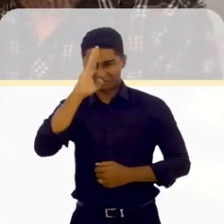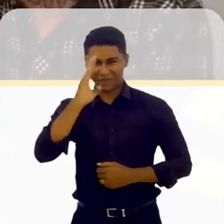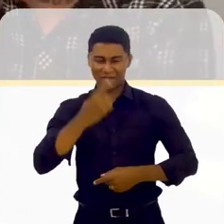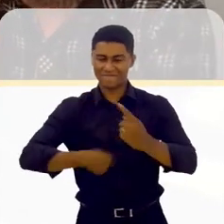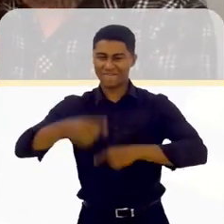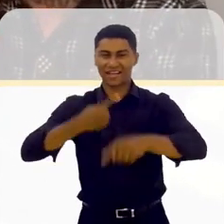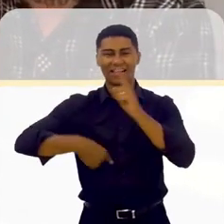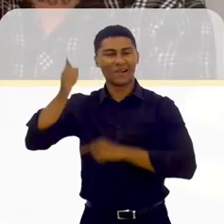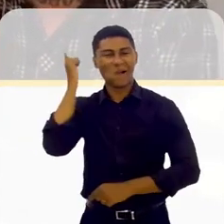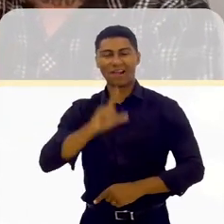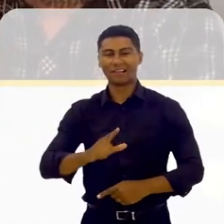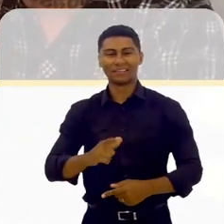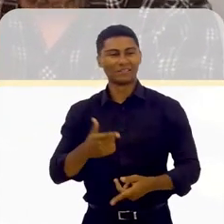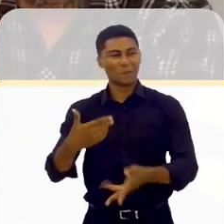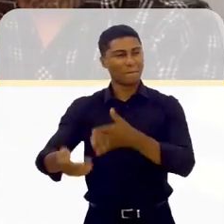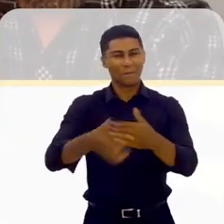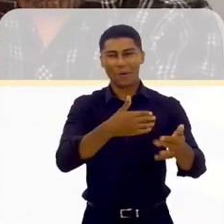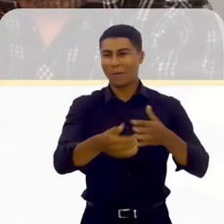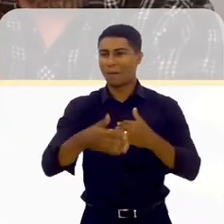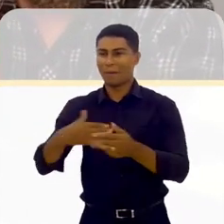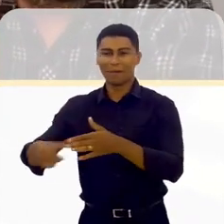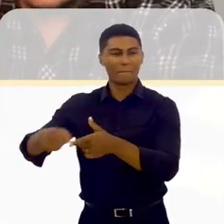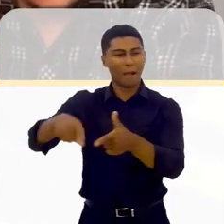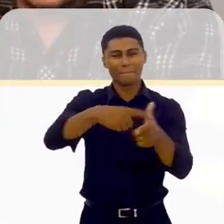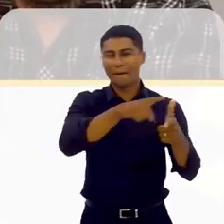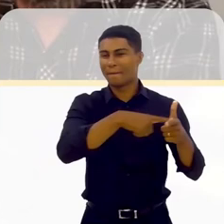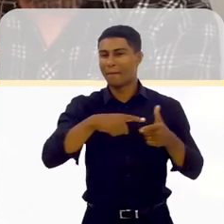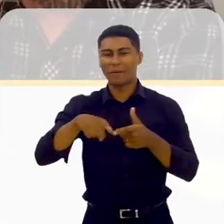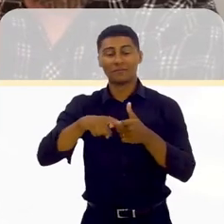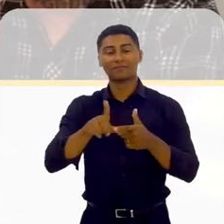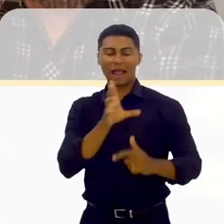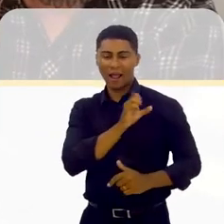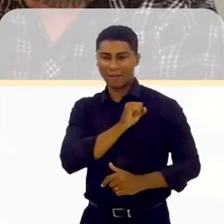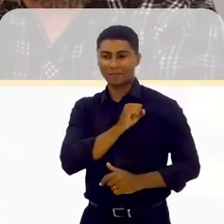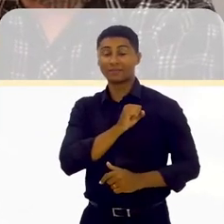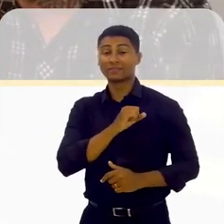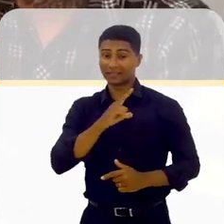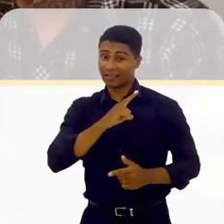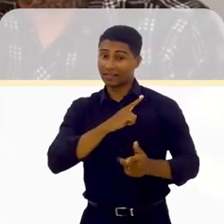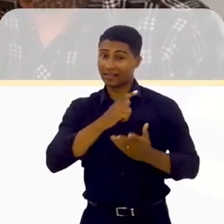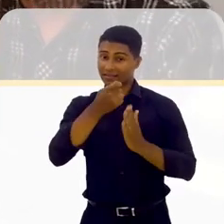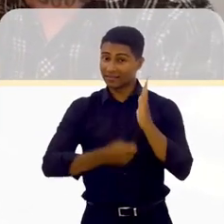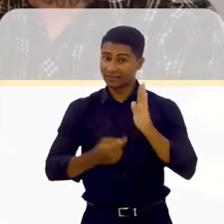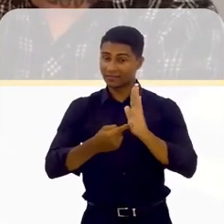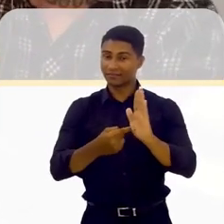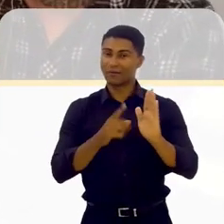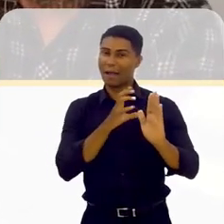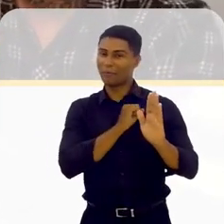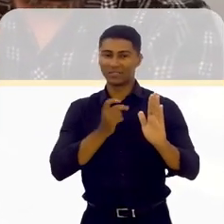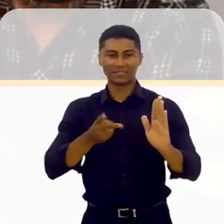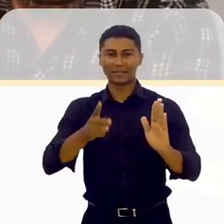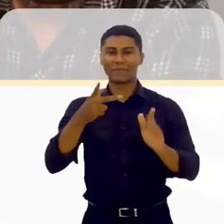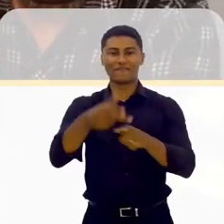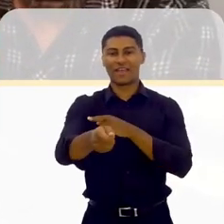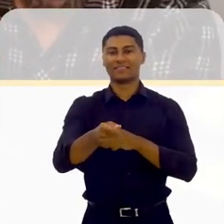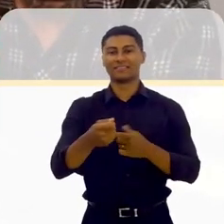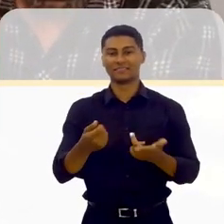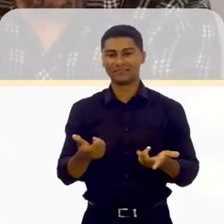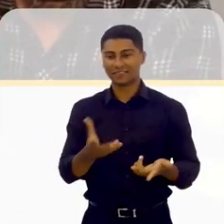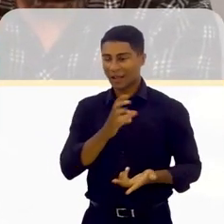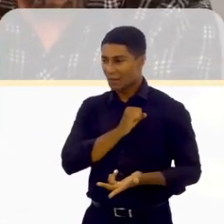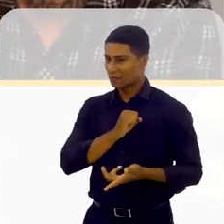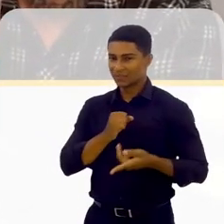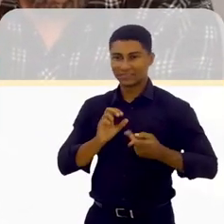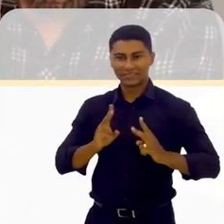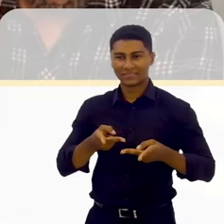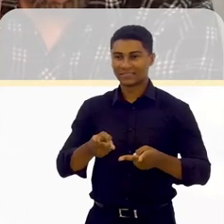sempre vence. ele Pode vence. acontecer o que for, o amor, ó, segue o game, Ele vence. ele vence. Está escrito, o amor sempre vence. O amor é um